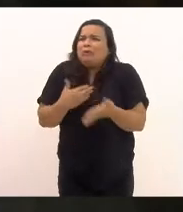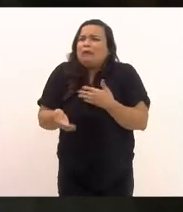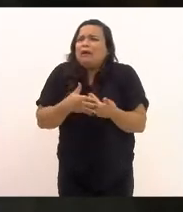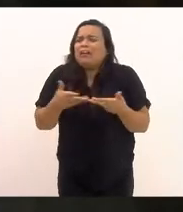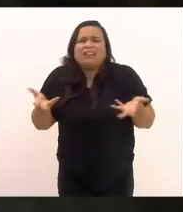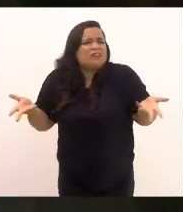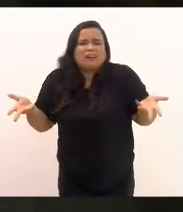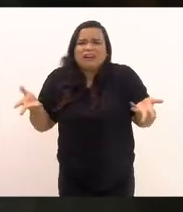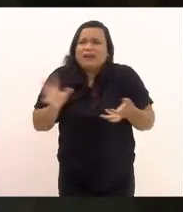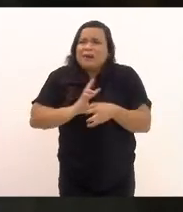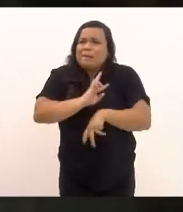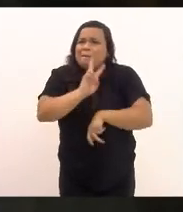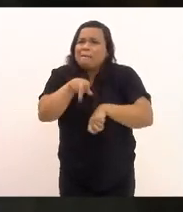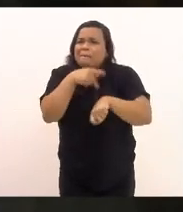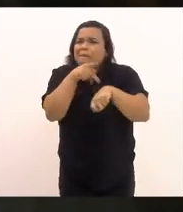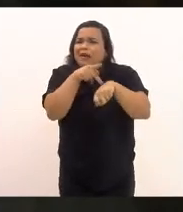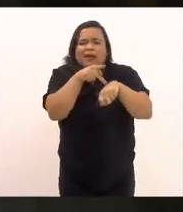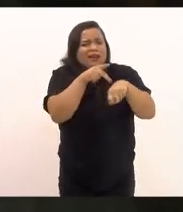um país